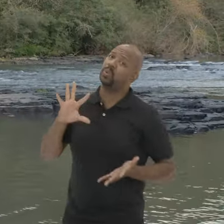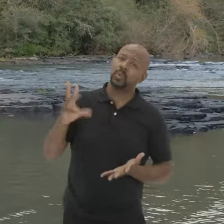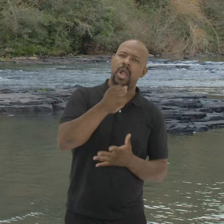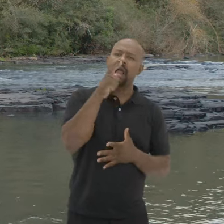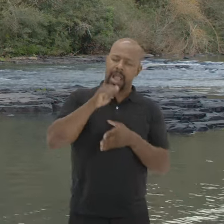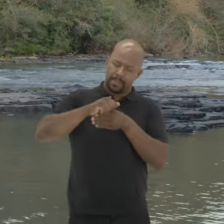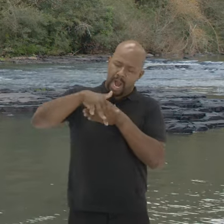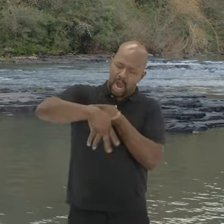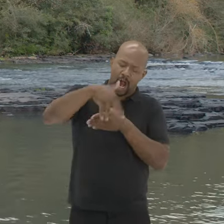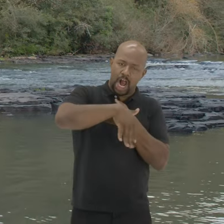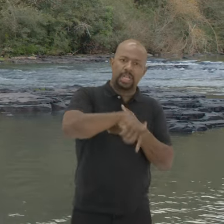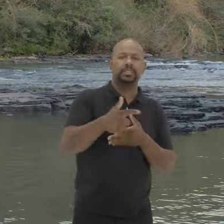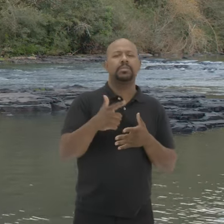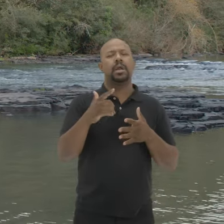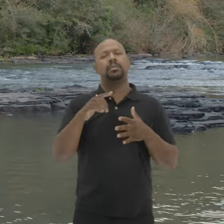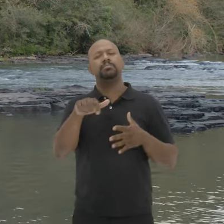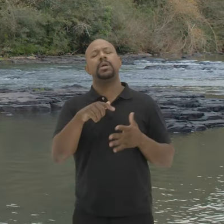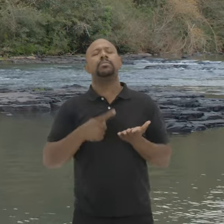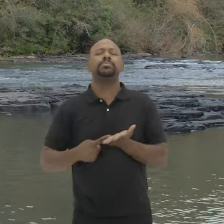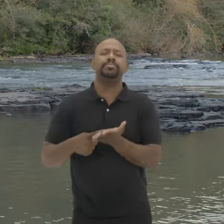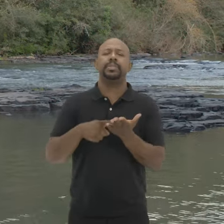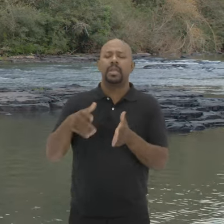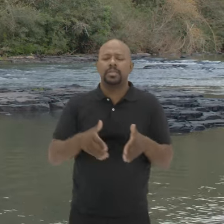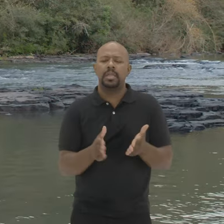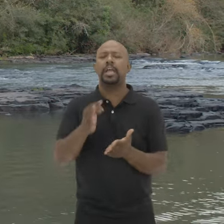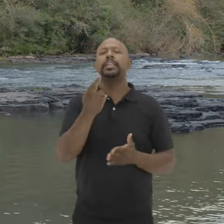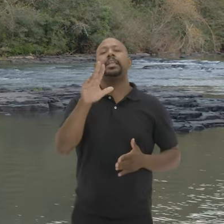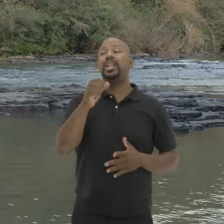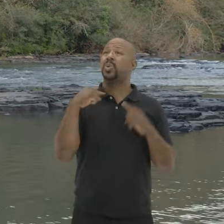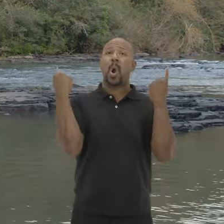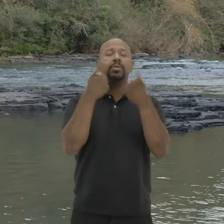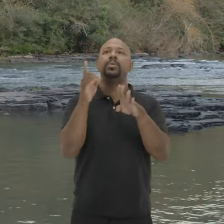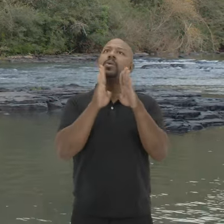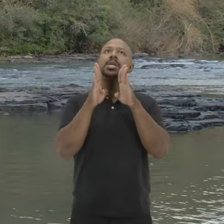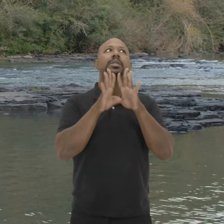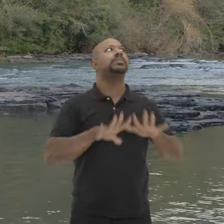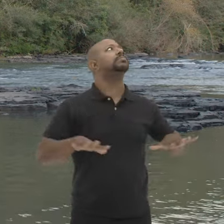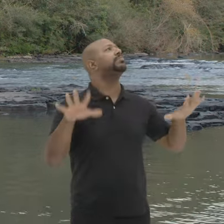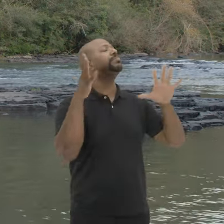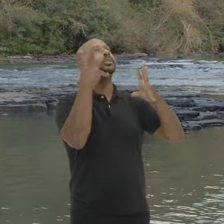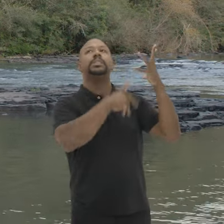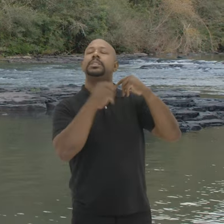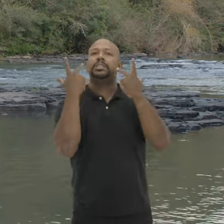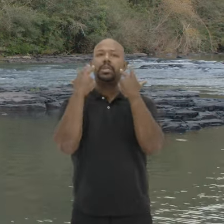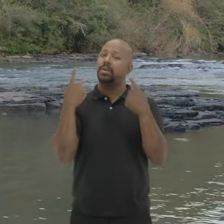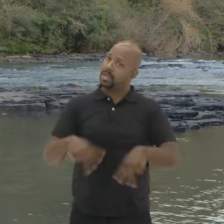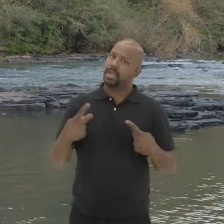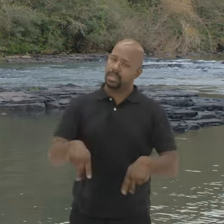todas essas Cascatas aqui através de uma rede de trilhas e fazer com que todo mundo conheça essa beleza natural que é